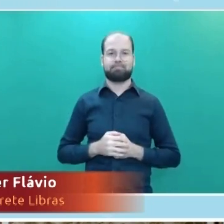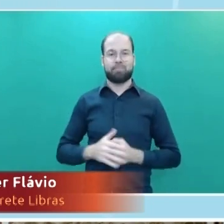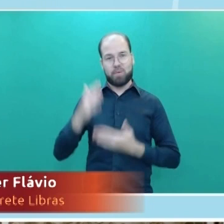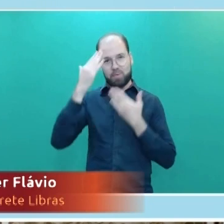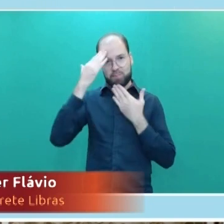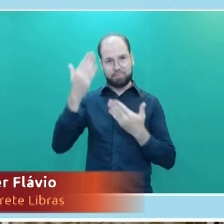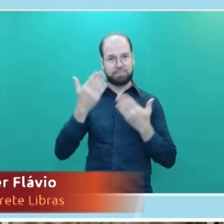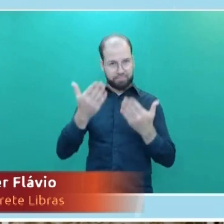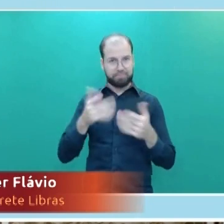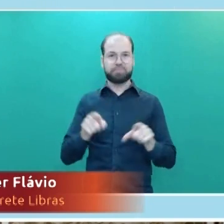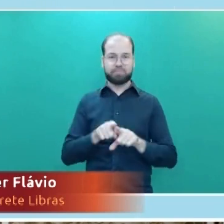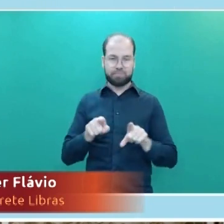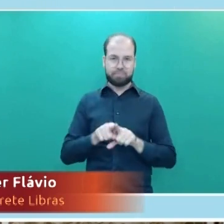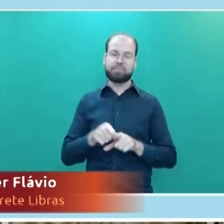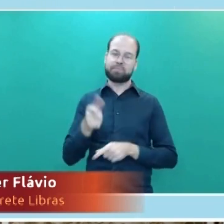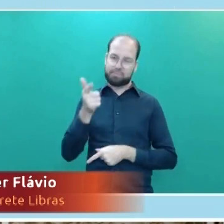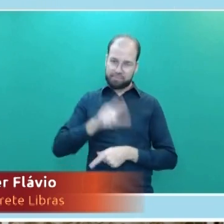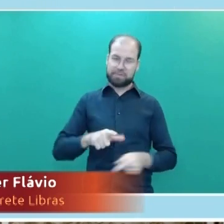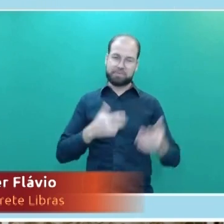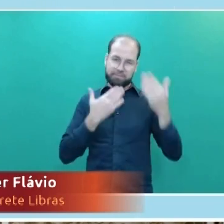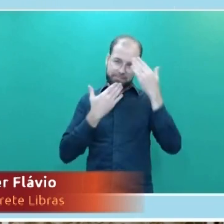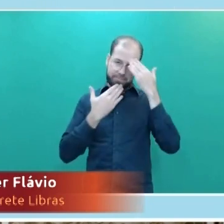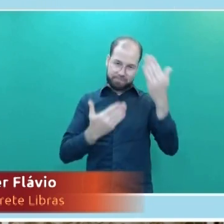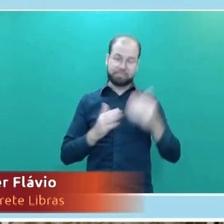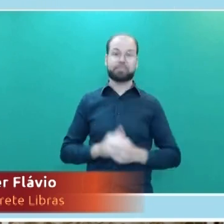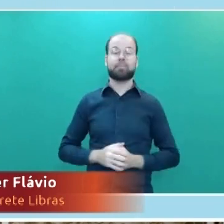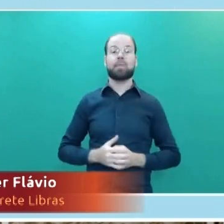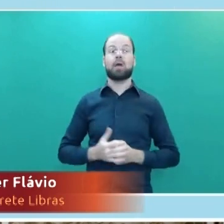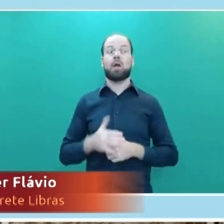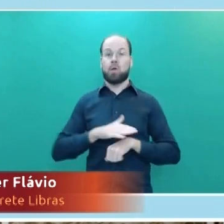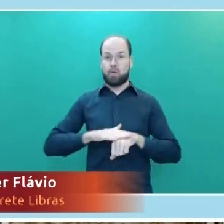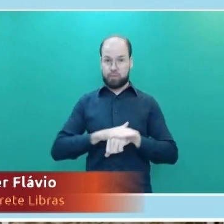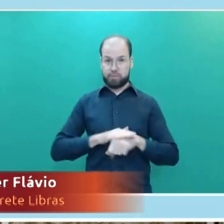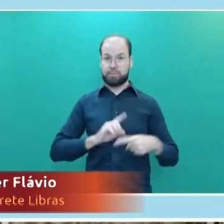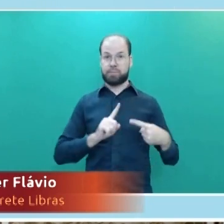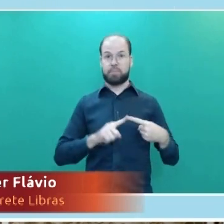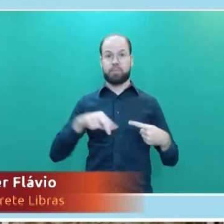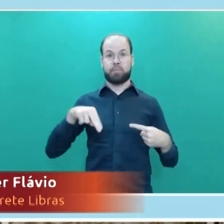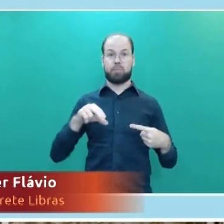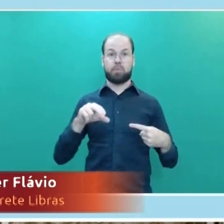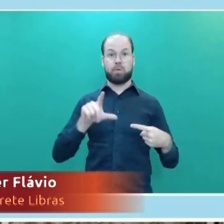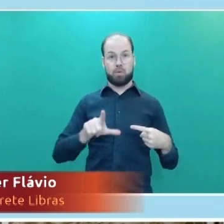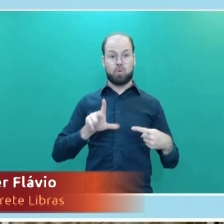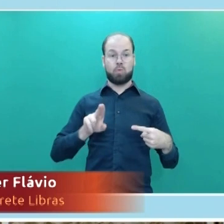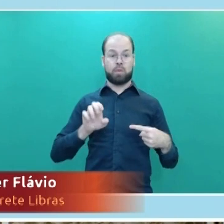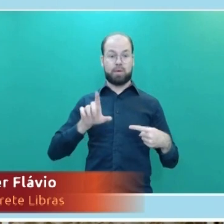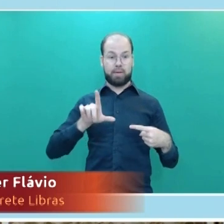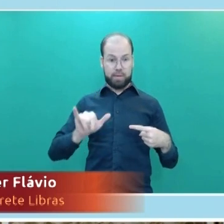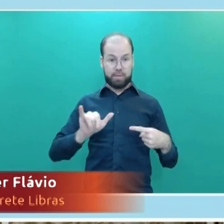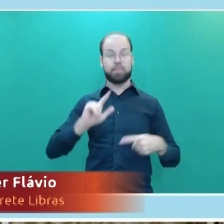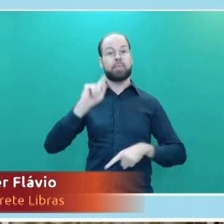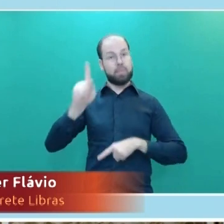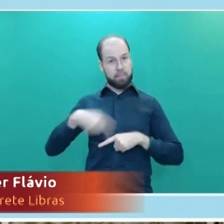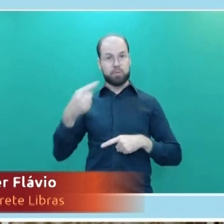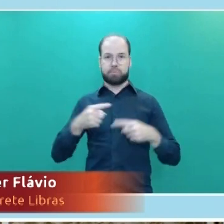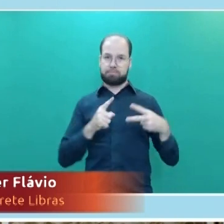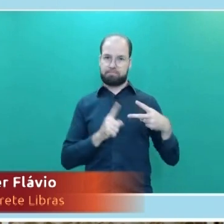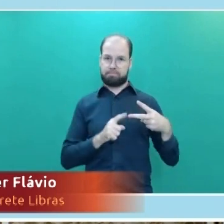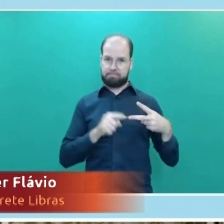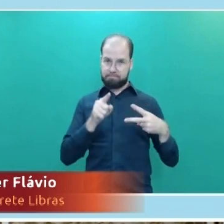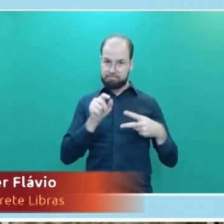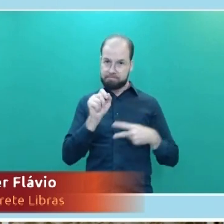presença. Agradeço novamente. Bom, vou começar com a professora Lueli, depois passo a palavra para você. Professora, como é que a gente